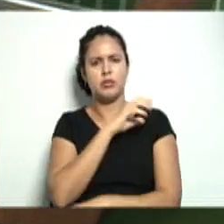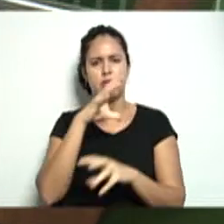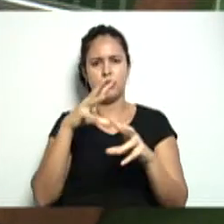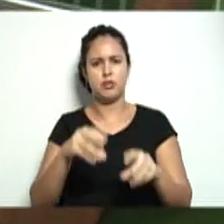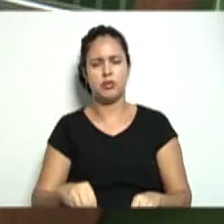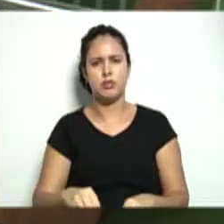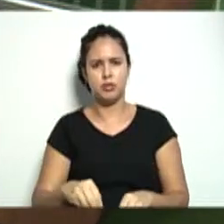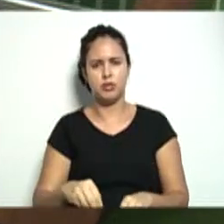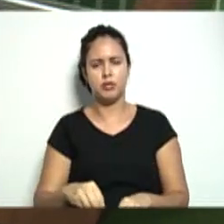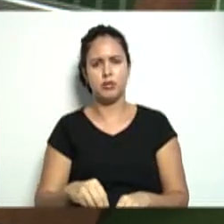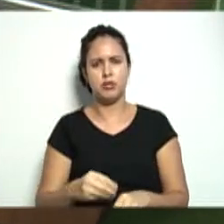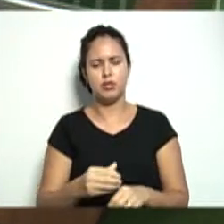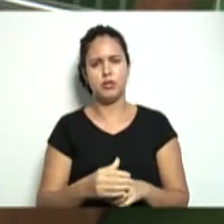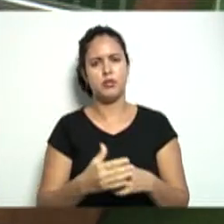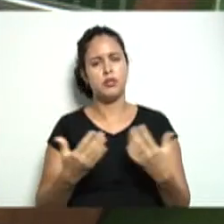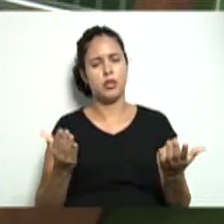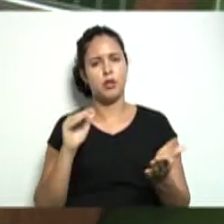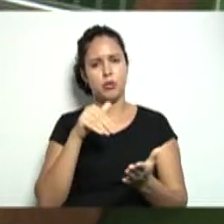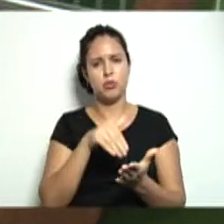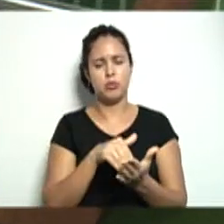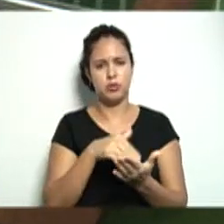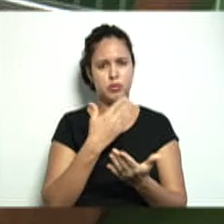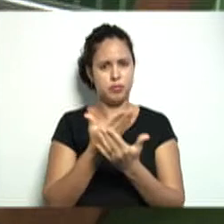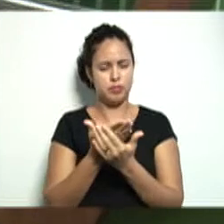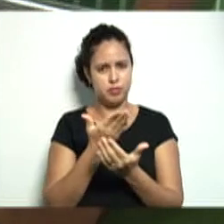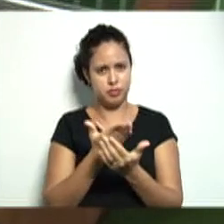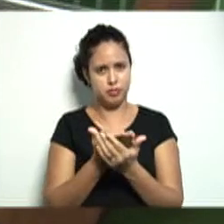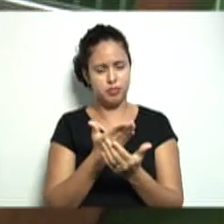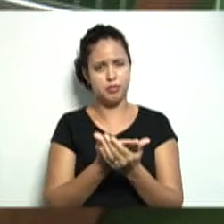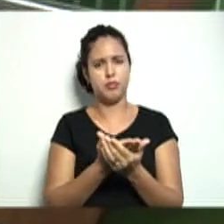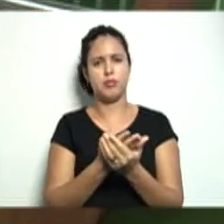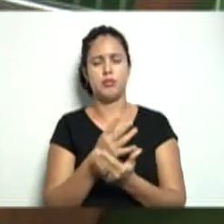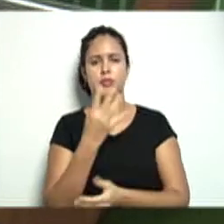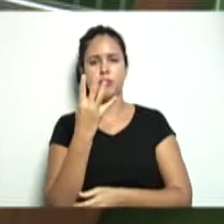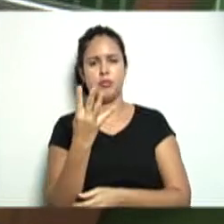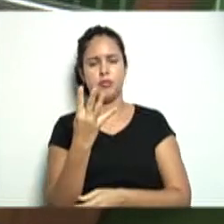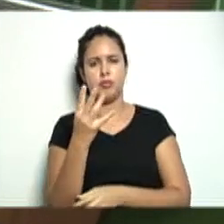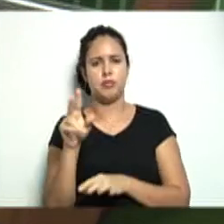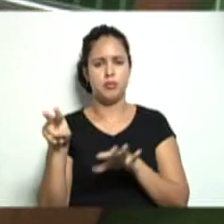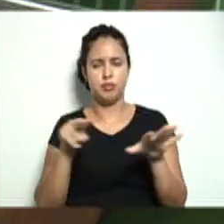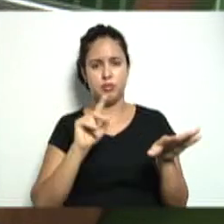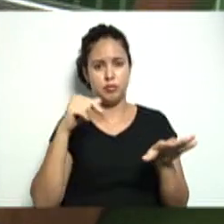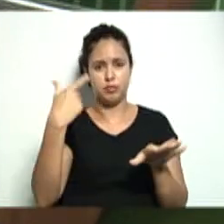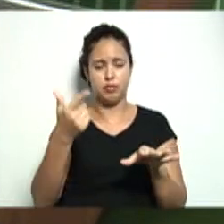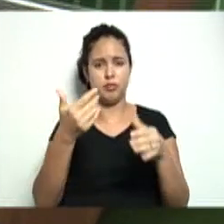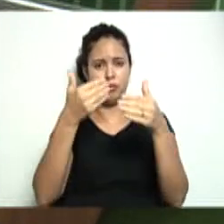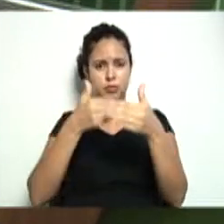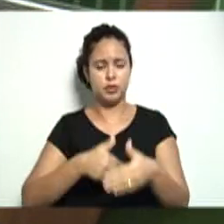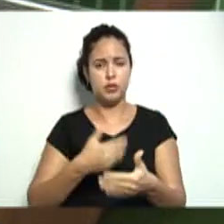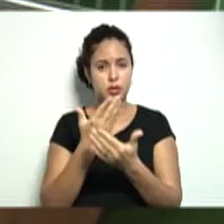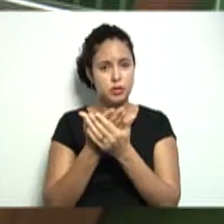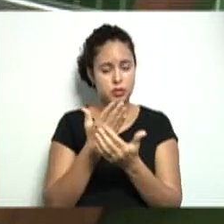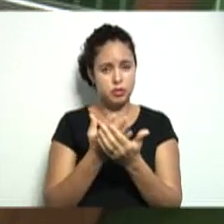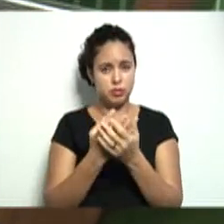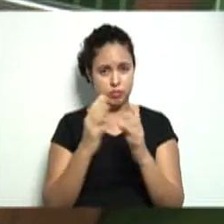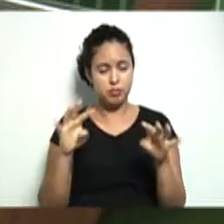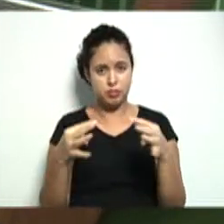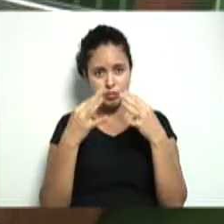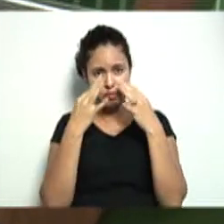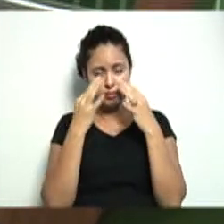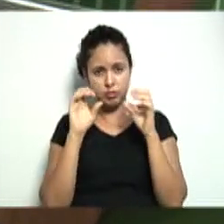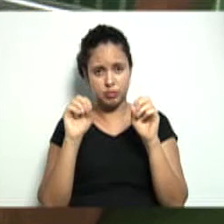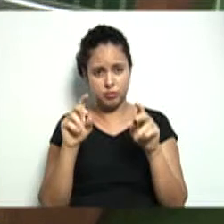estão conosco. Esta foi a última aula, a quarta aula. Teremos semana que vem prova, estude, fique atento,